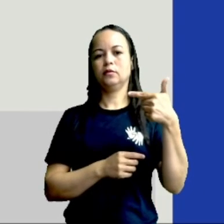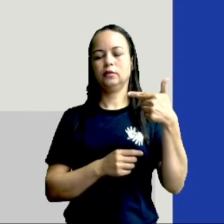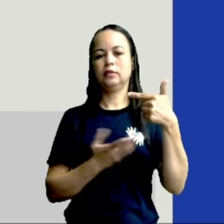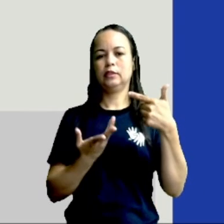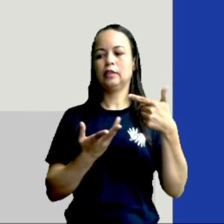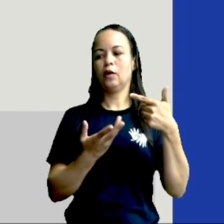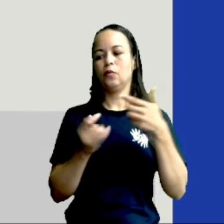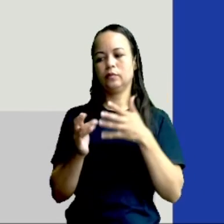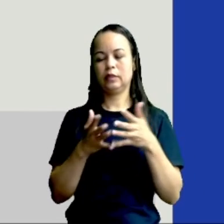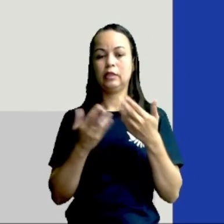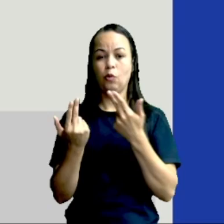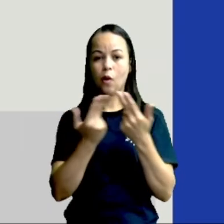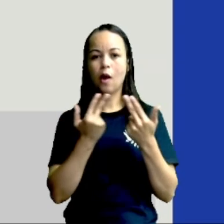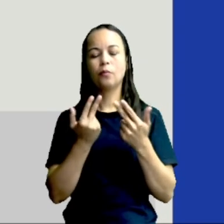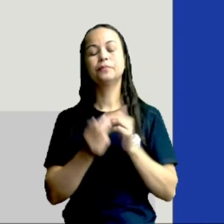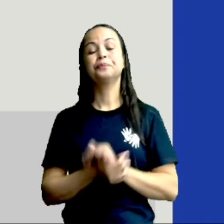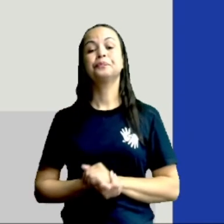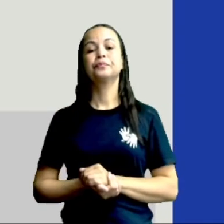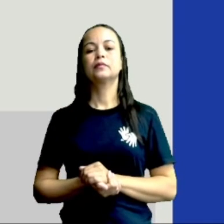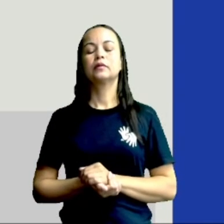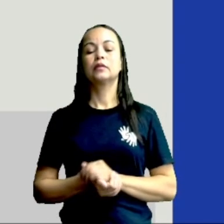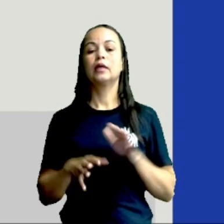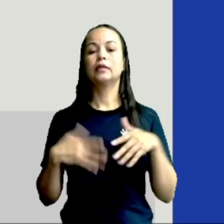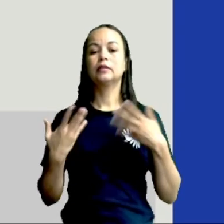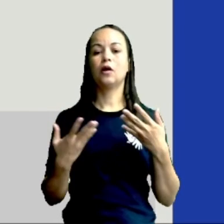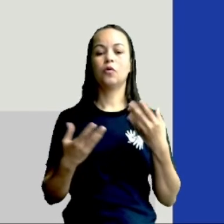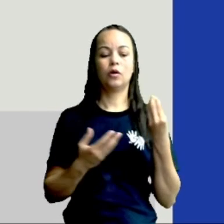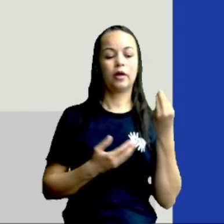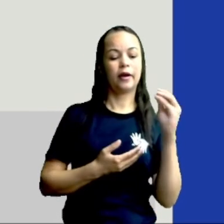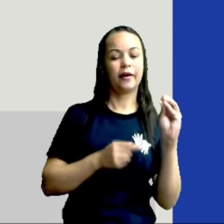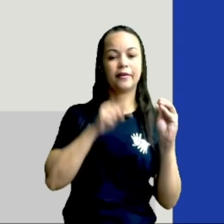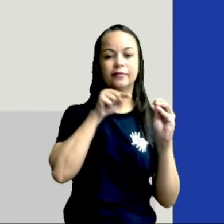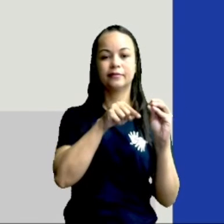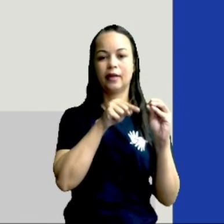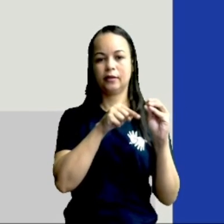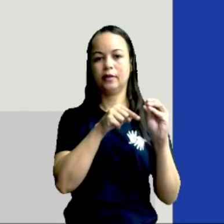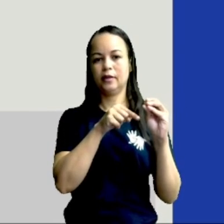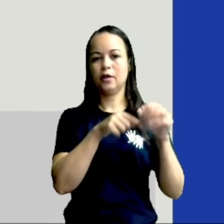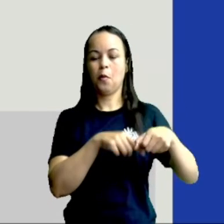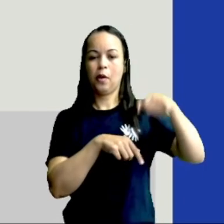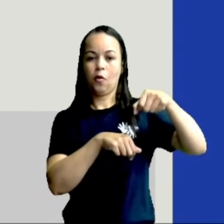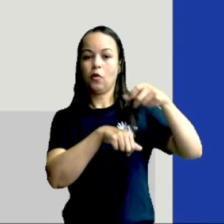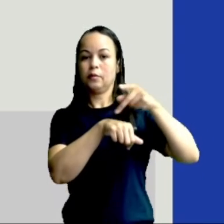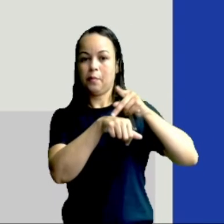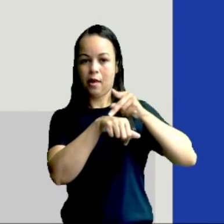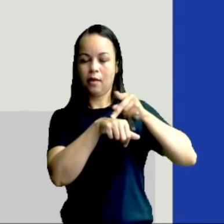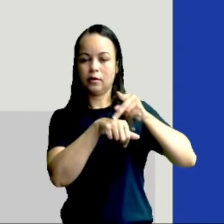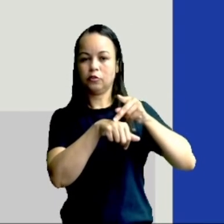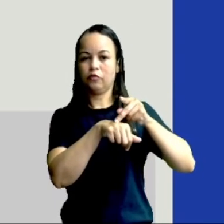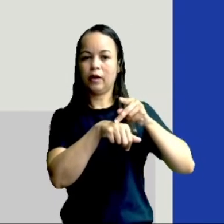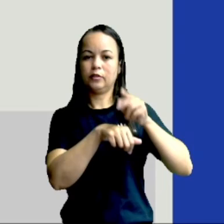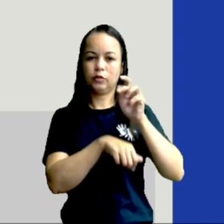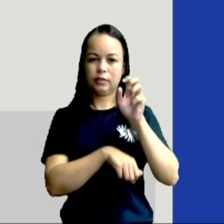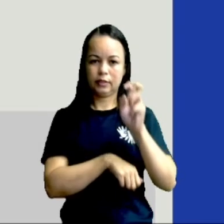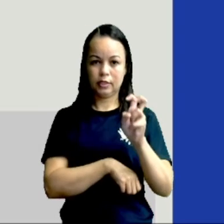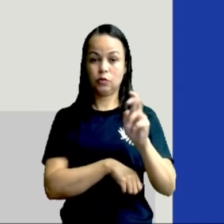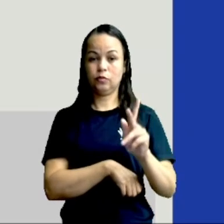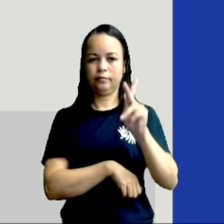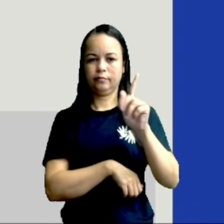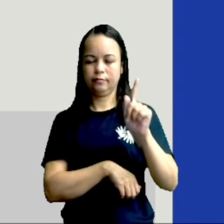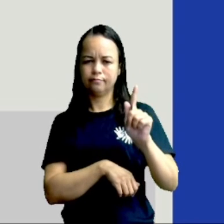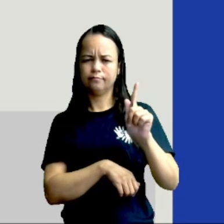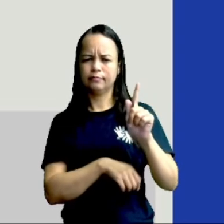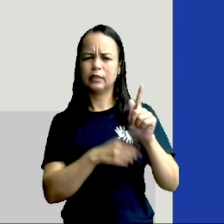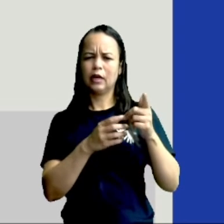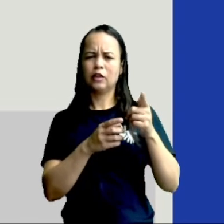10 igual a 12, tá? E aí o que é que eu coloquei? Eu não quero acrescentar um pacote preto valendo 5 kg, vou